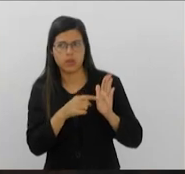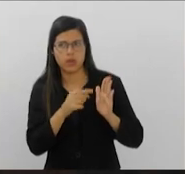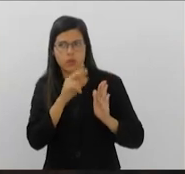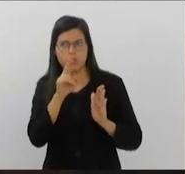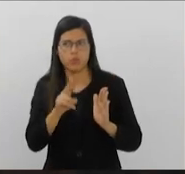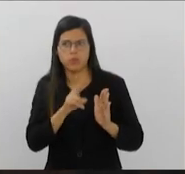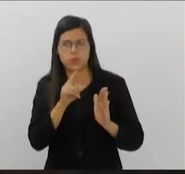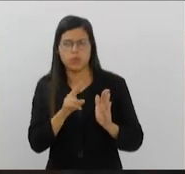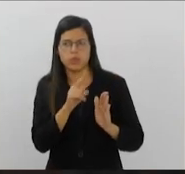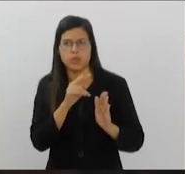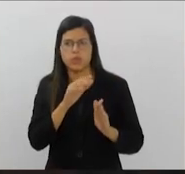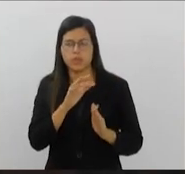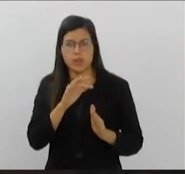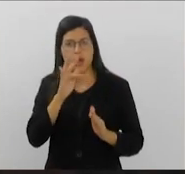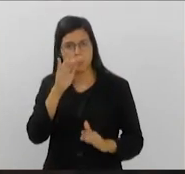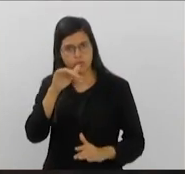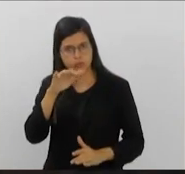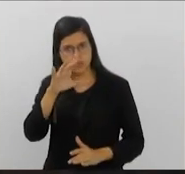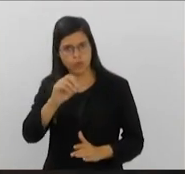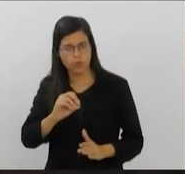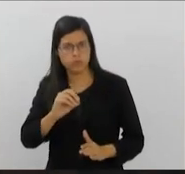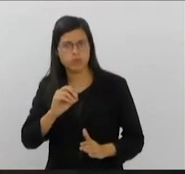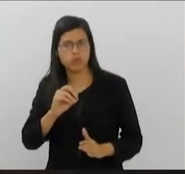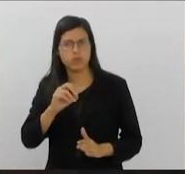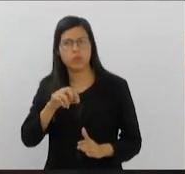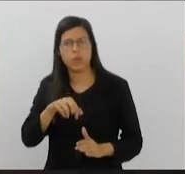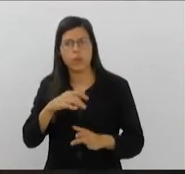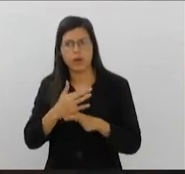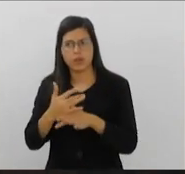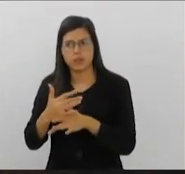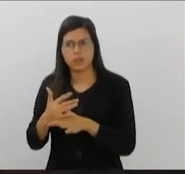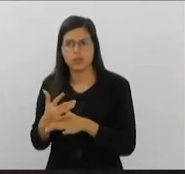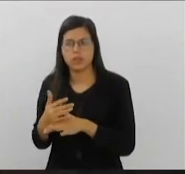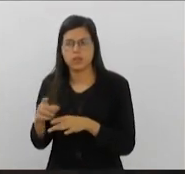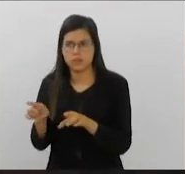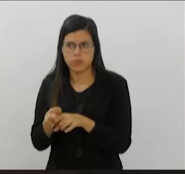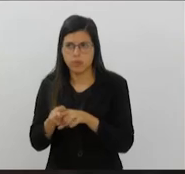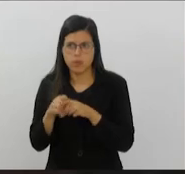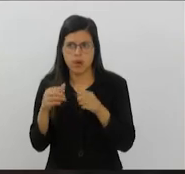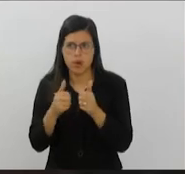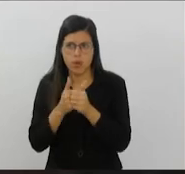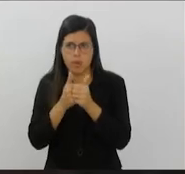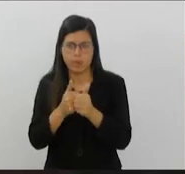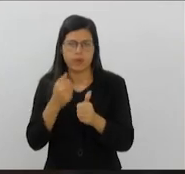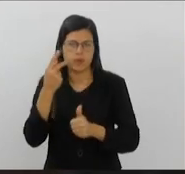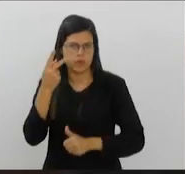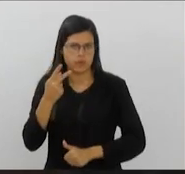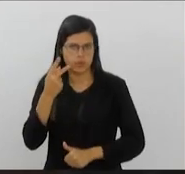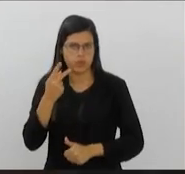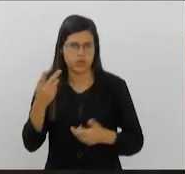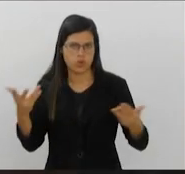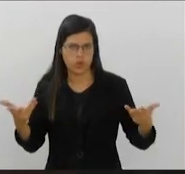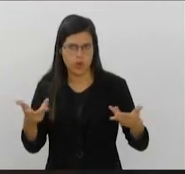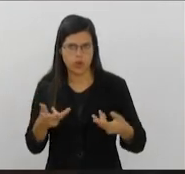utilizar fundos estaduais para que os municípios sigam essa política qualificadamente.